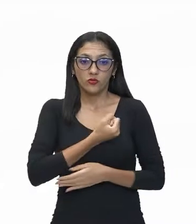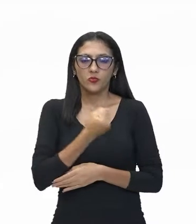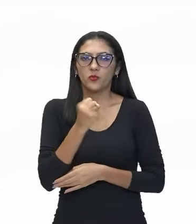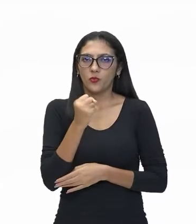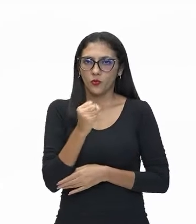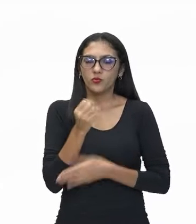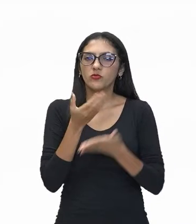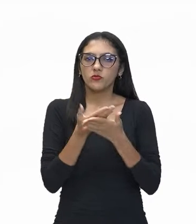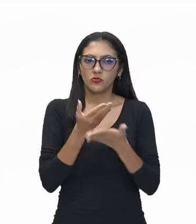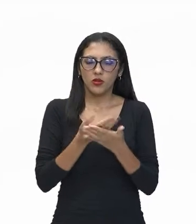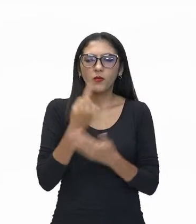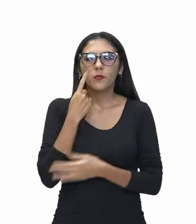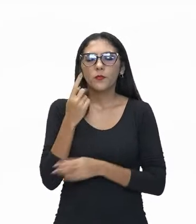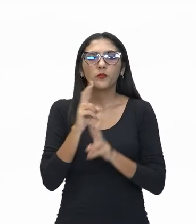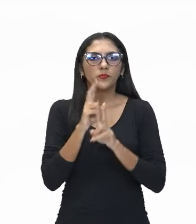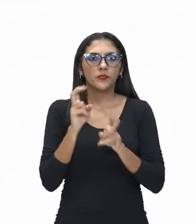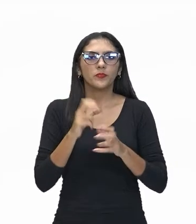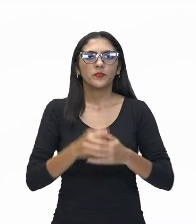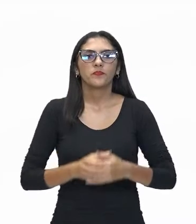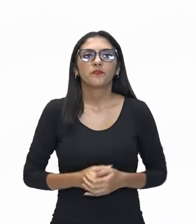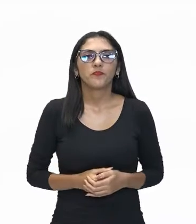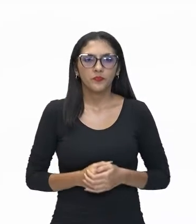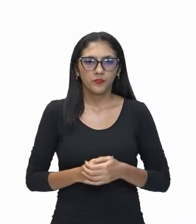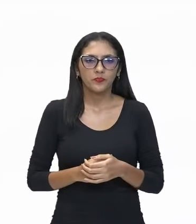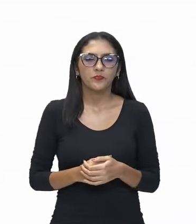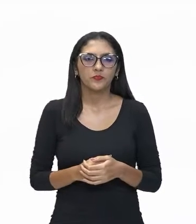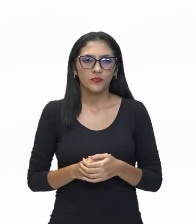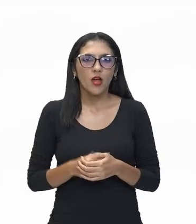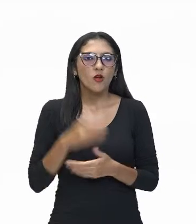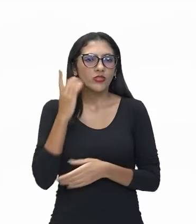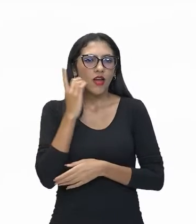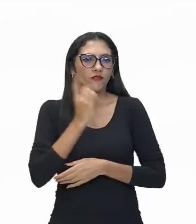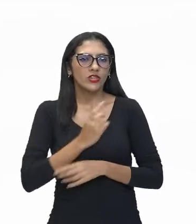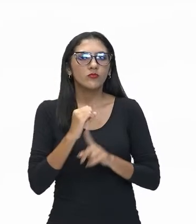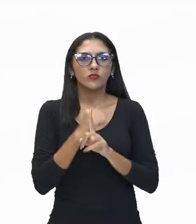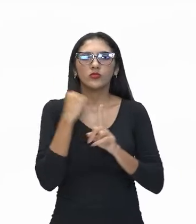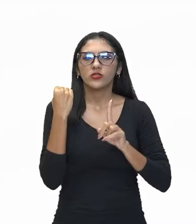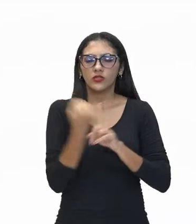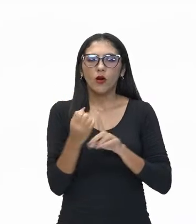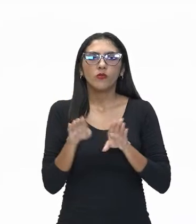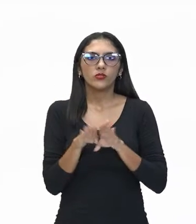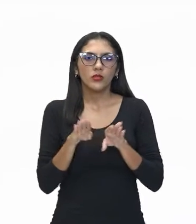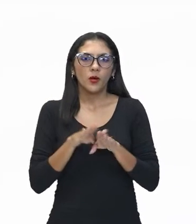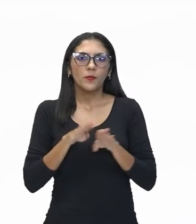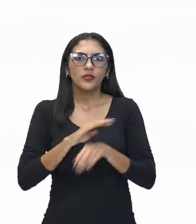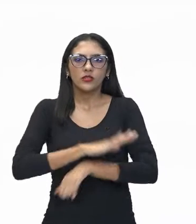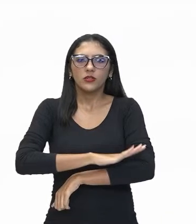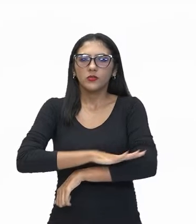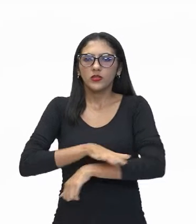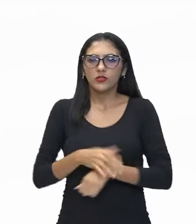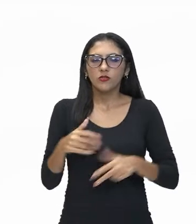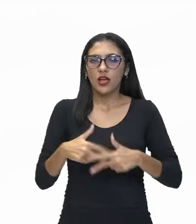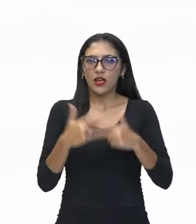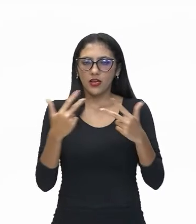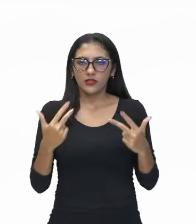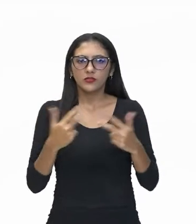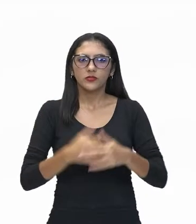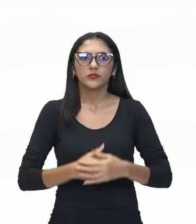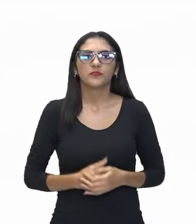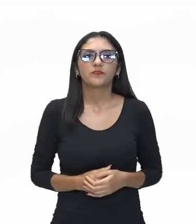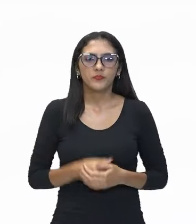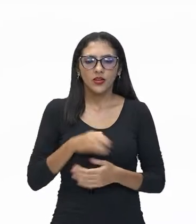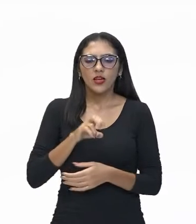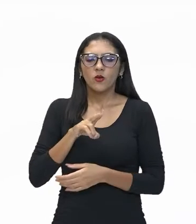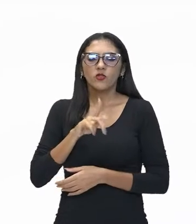de conhecimento, é o darwinismo social e discriminação étnico-racial, eugenia,